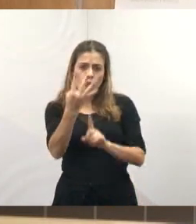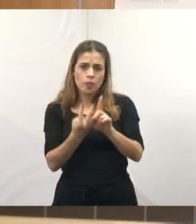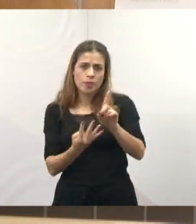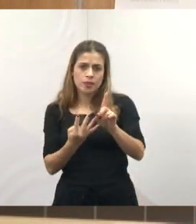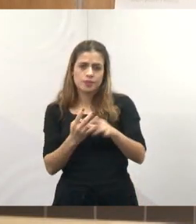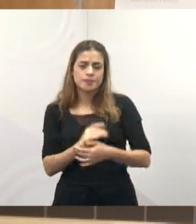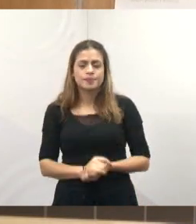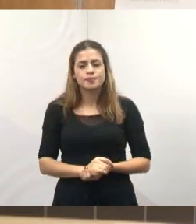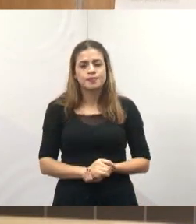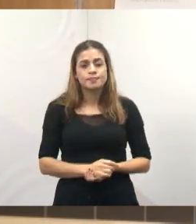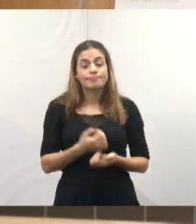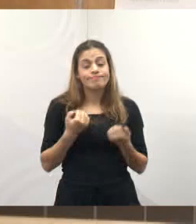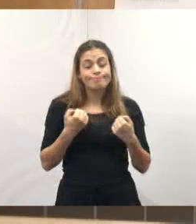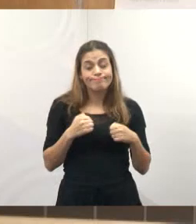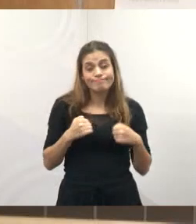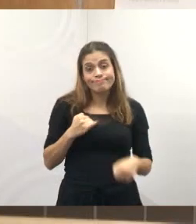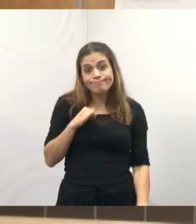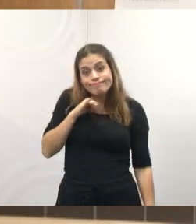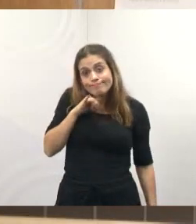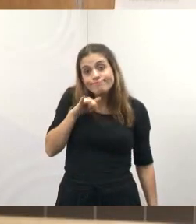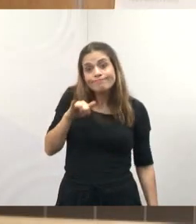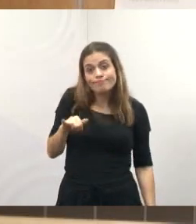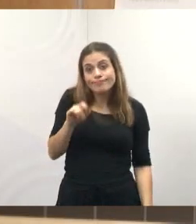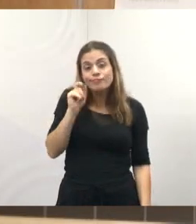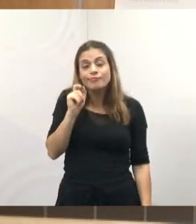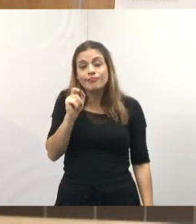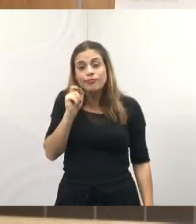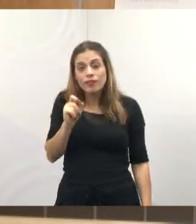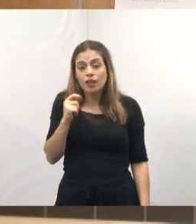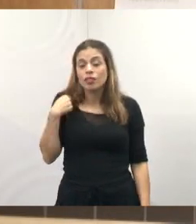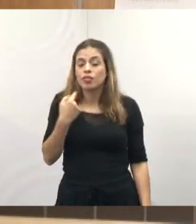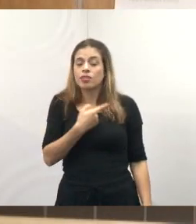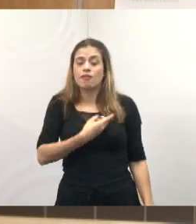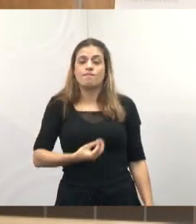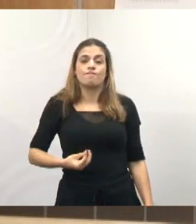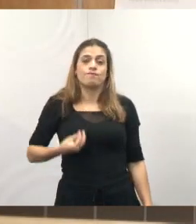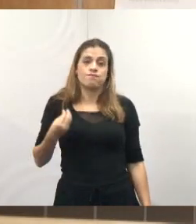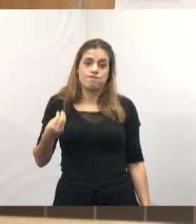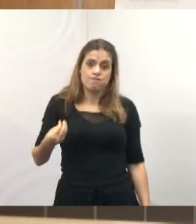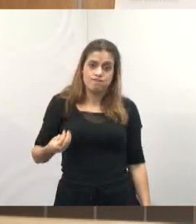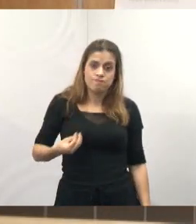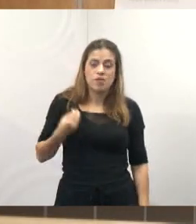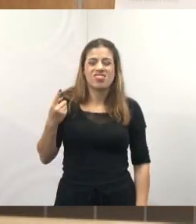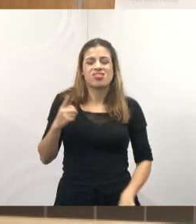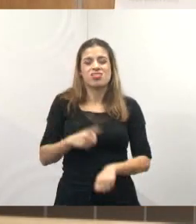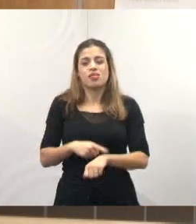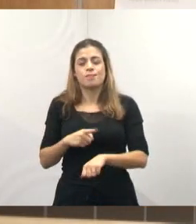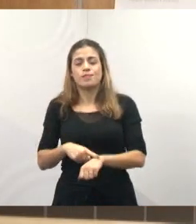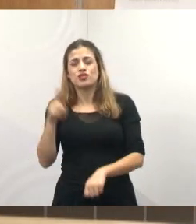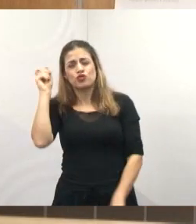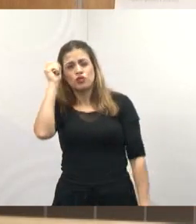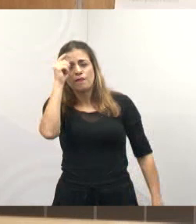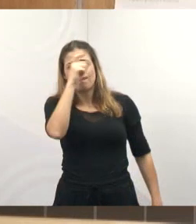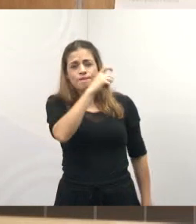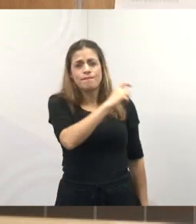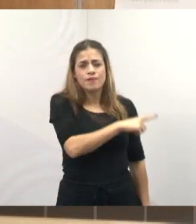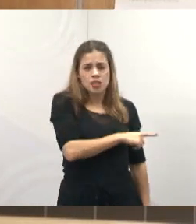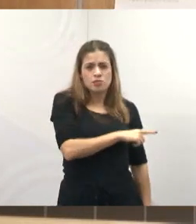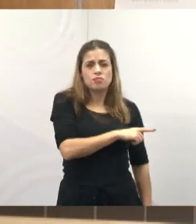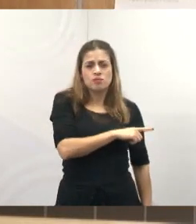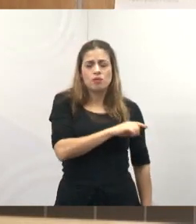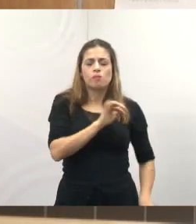preciso ressaltar que a gente vivenciou esse momento tão difícil da cidade, que foi